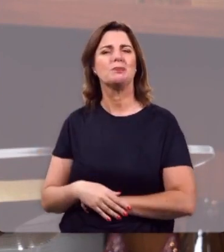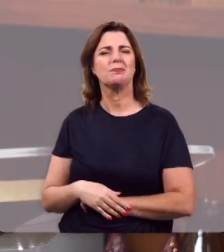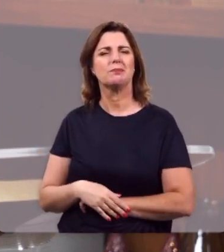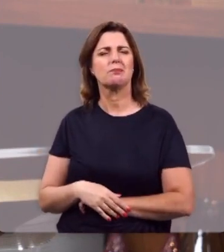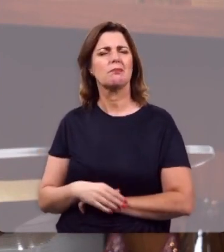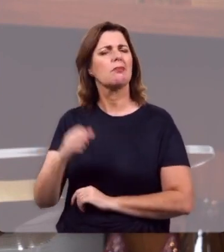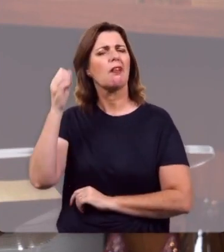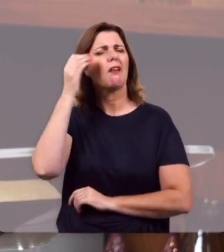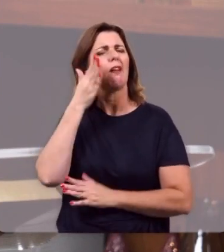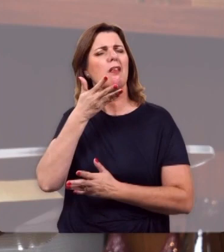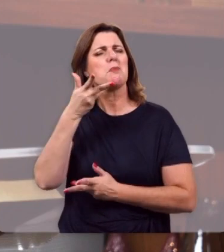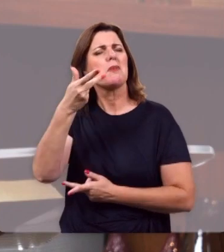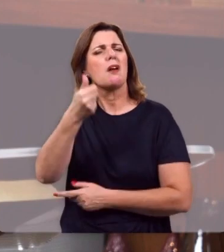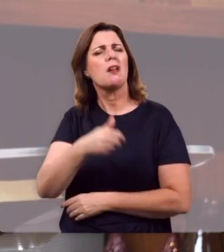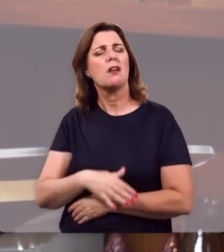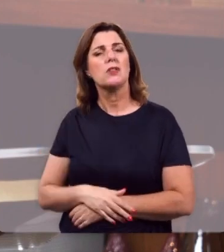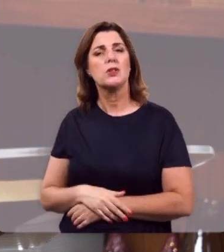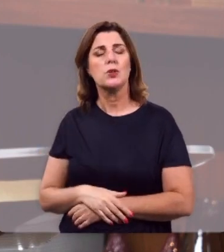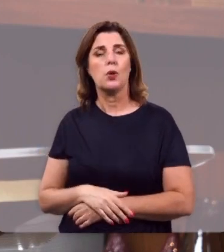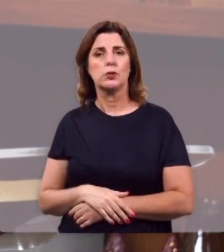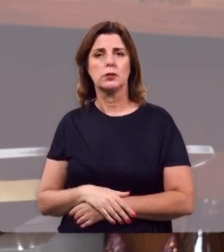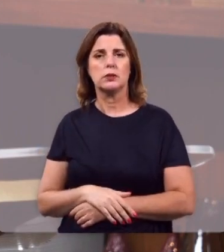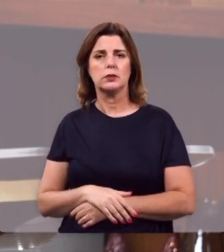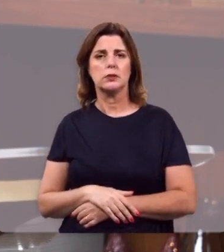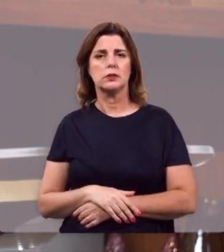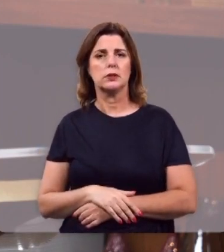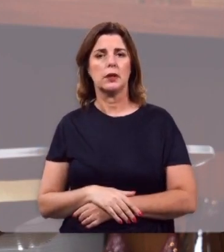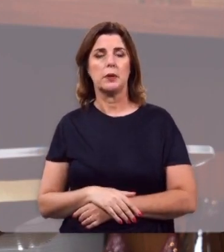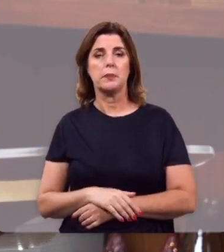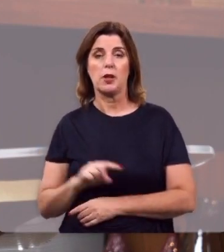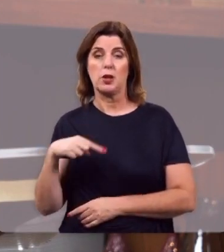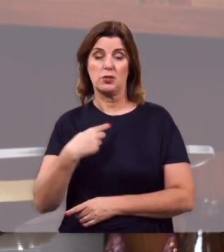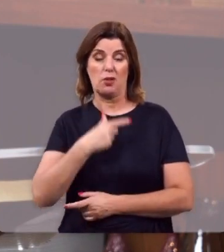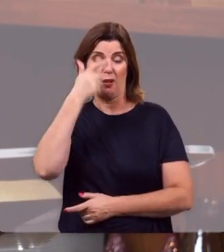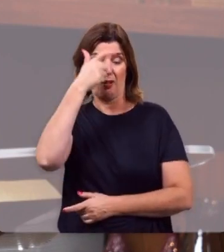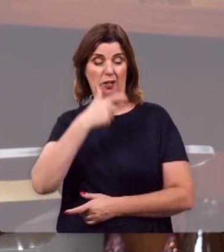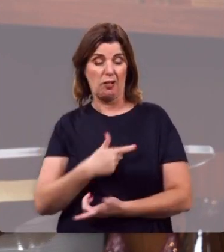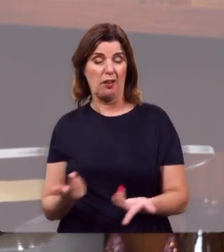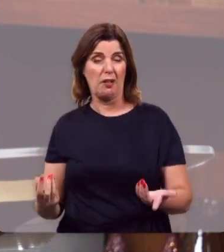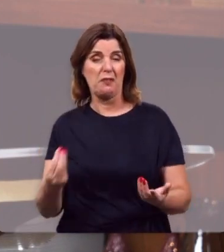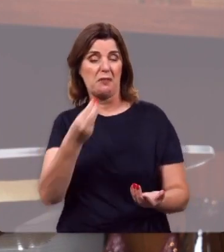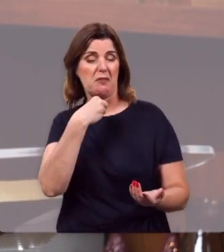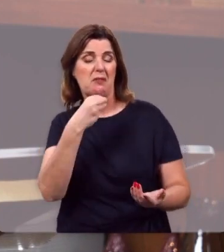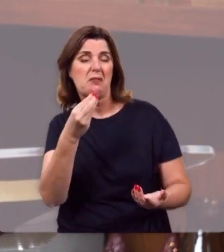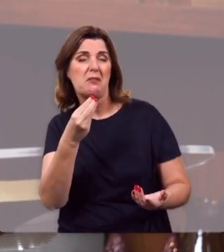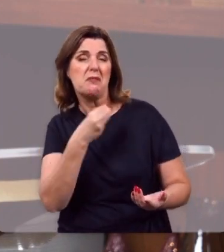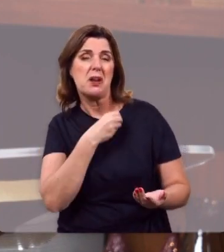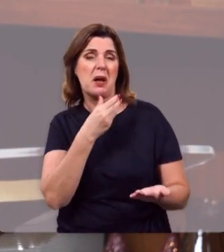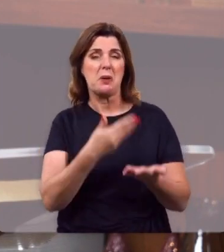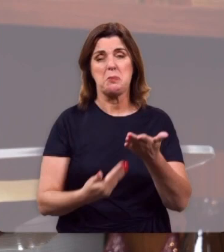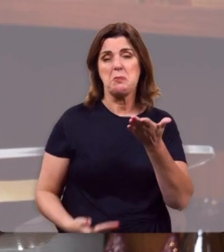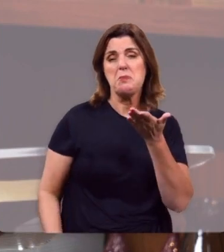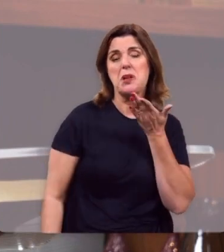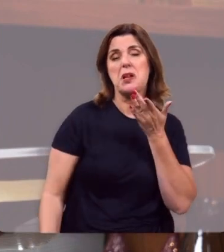Que graça maravilhosa! Apesar das nossas mazelas, fracassos,